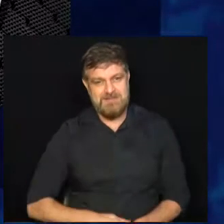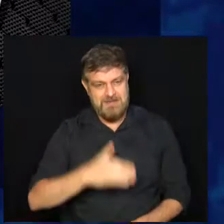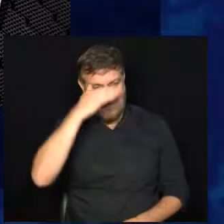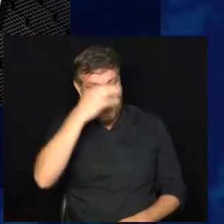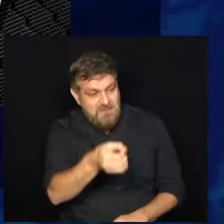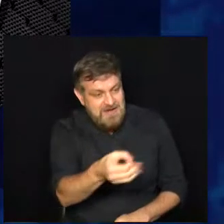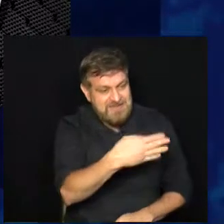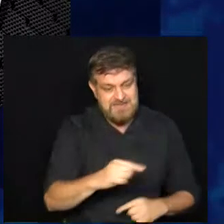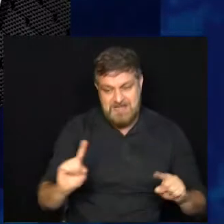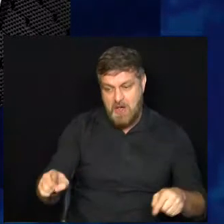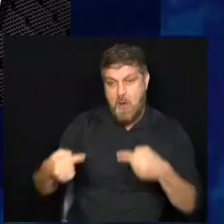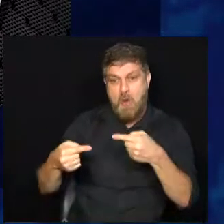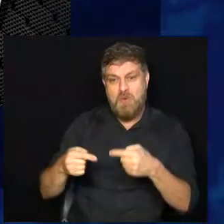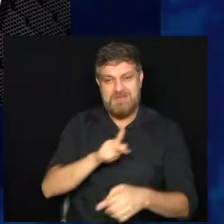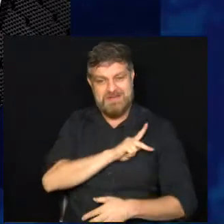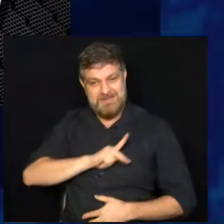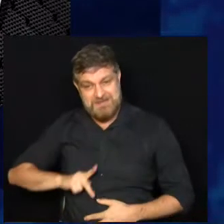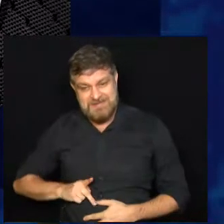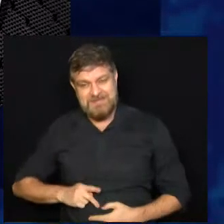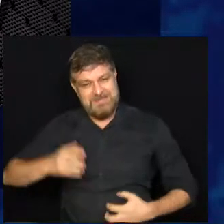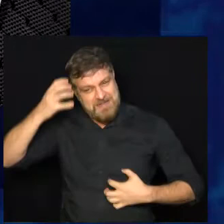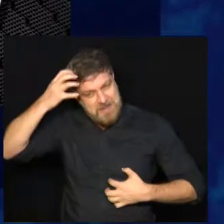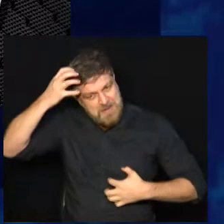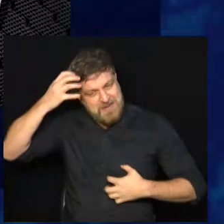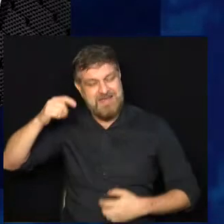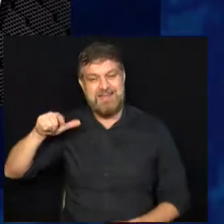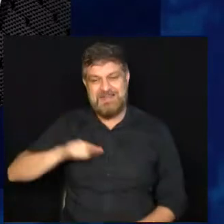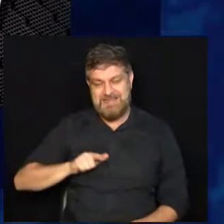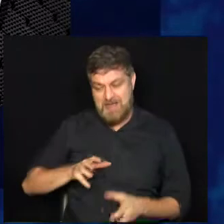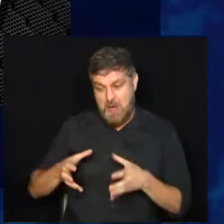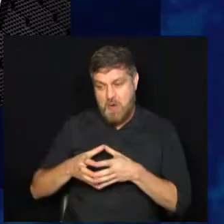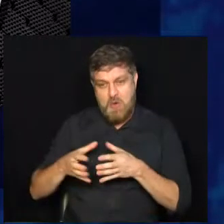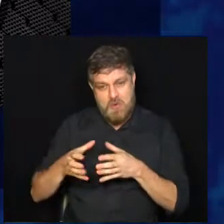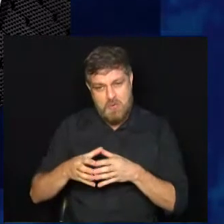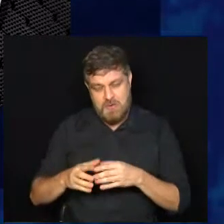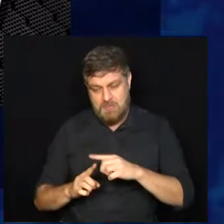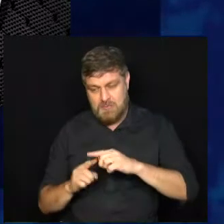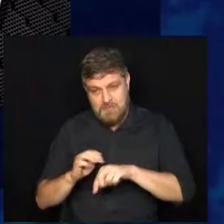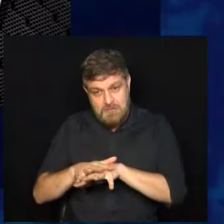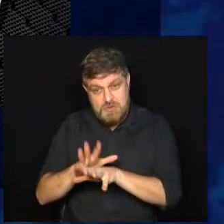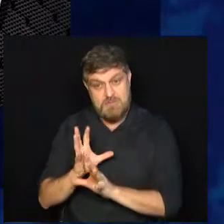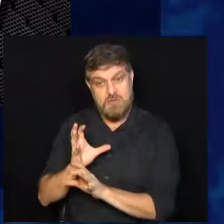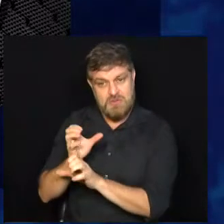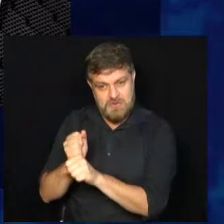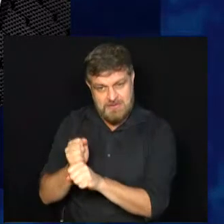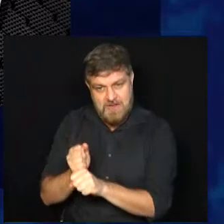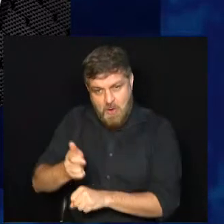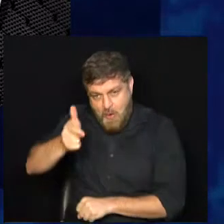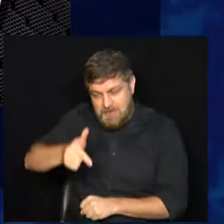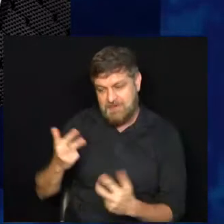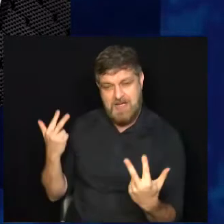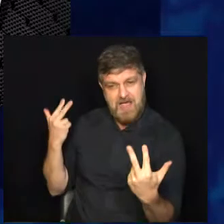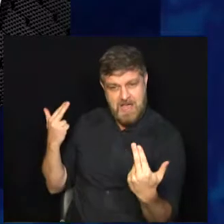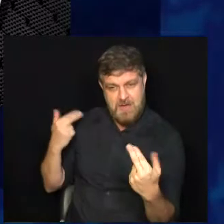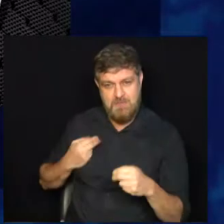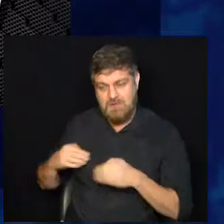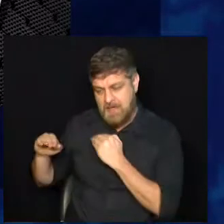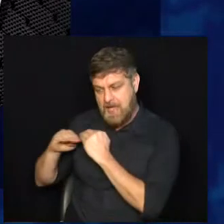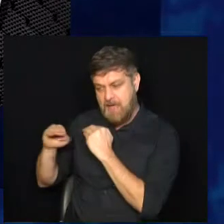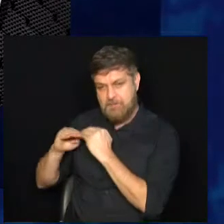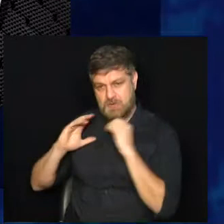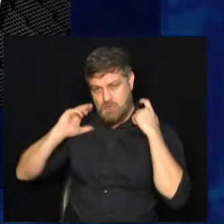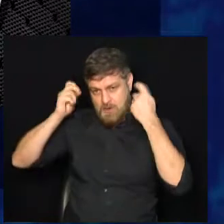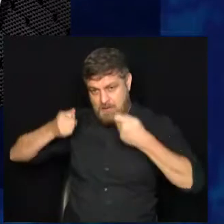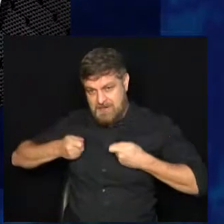Horizontino e Ponte Preta. A Macaca, com equipe completa, deve repetir a formação que empatou com o Bragantino